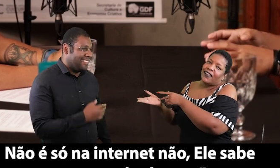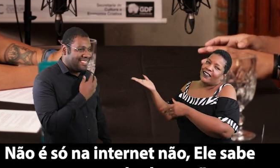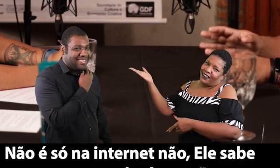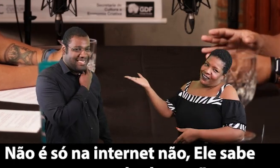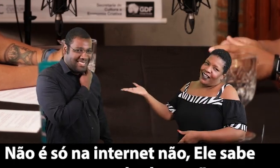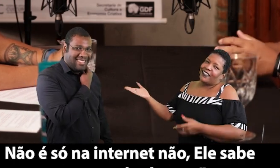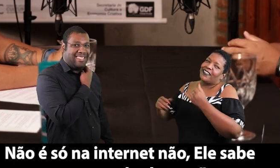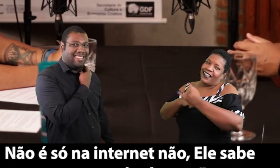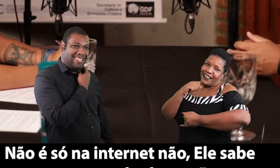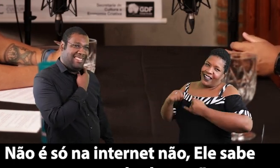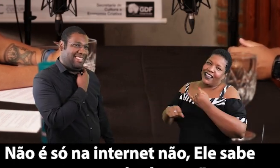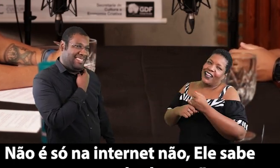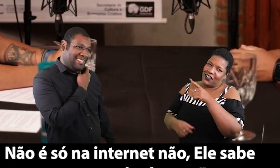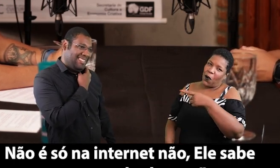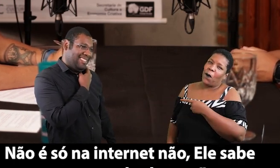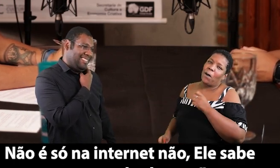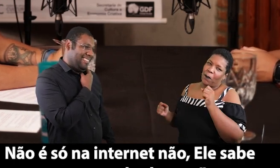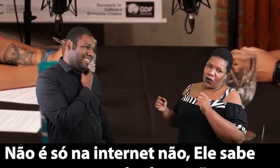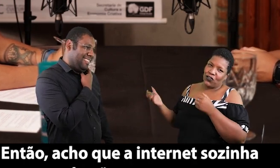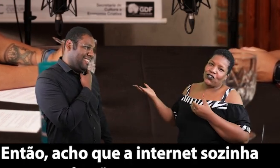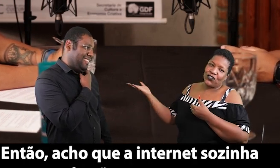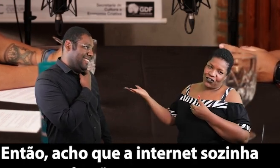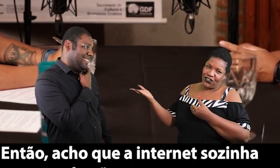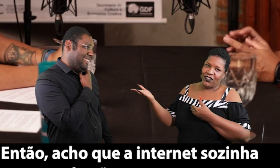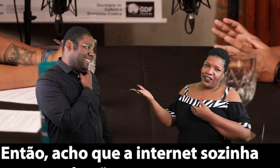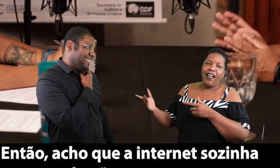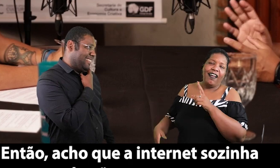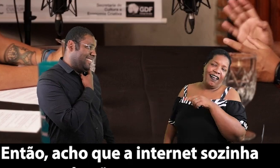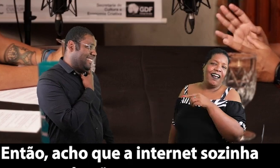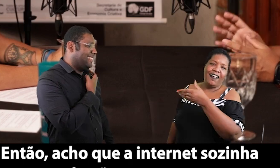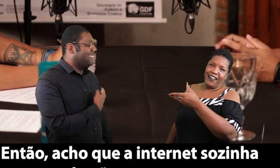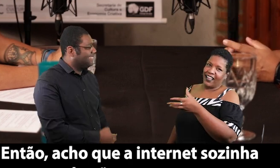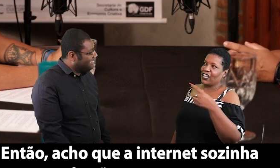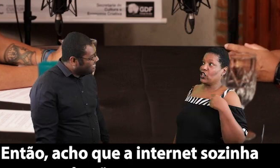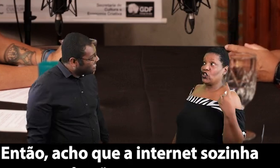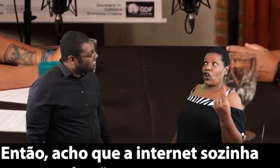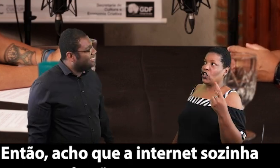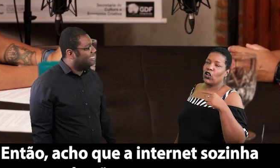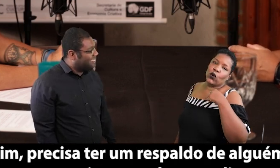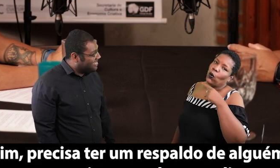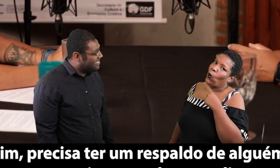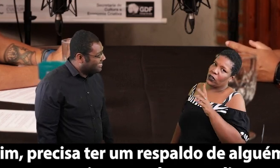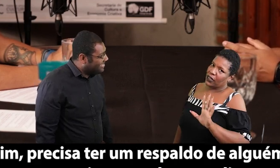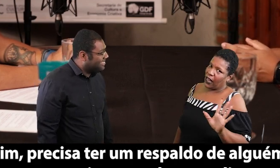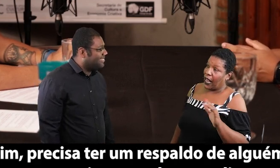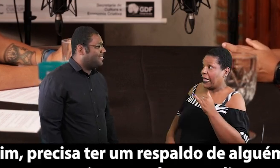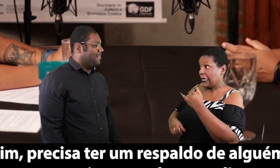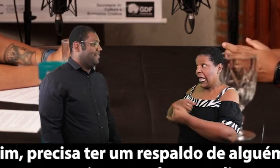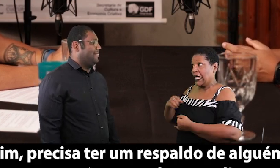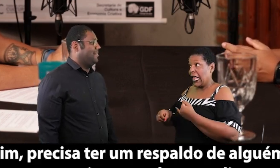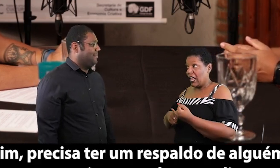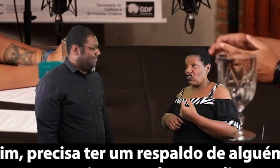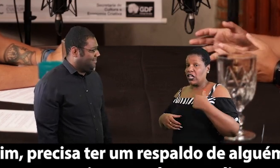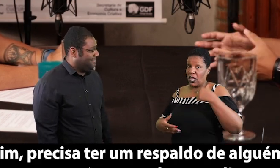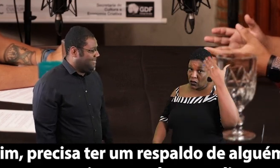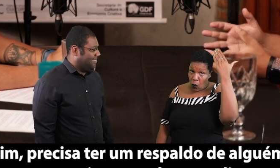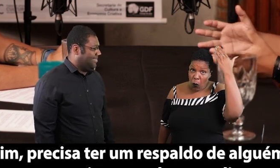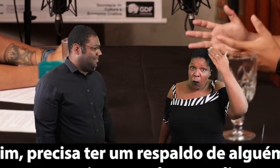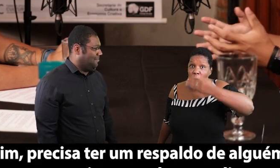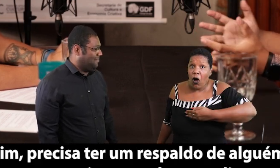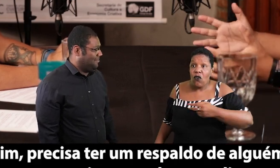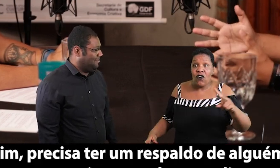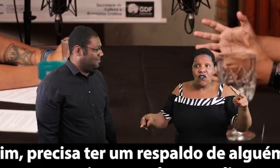só na internet, não, ele sabe tocar, pode chamar. É, né? Então, eu acho que a internet sozinha, ela não consegue, assim. Precisa ter um respaldo de